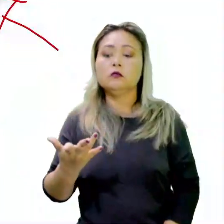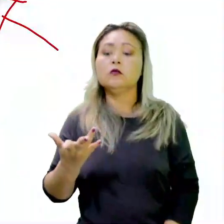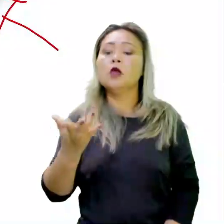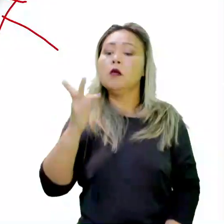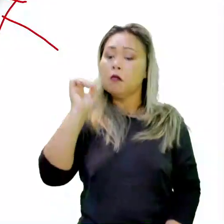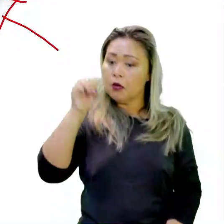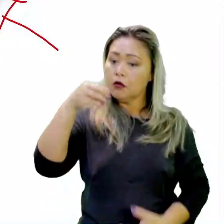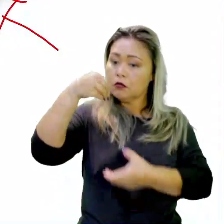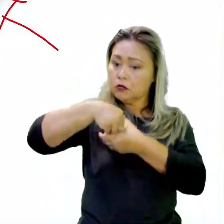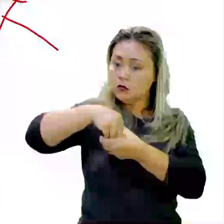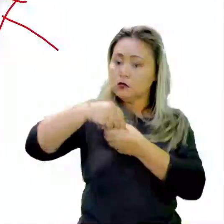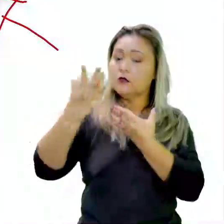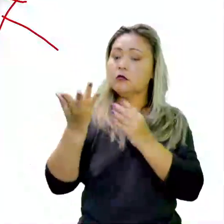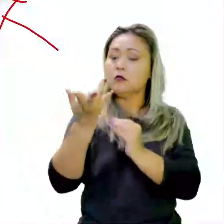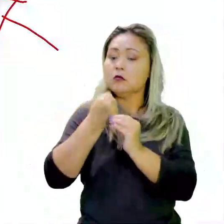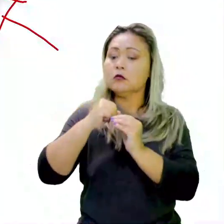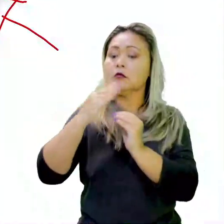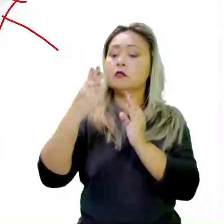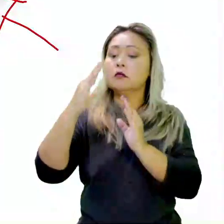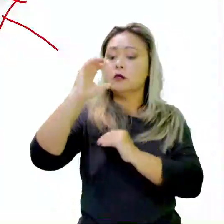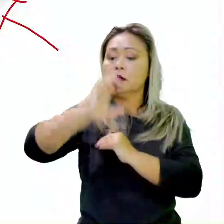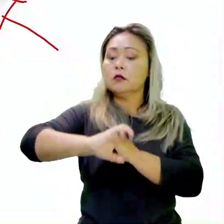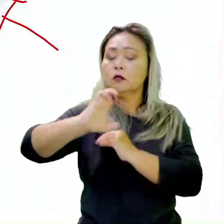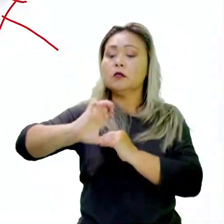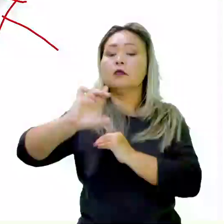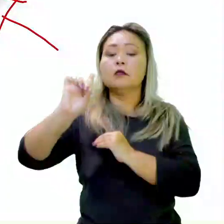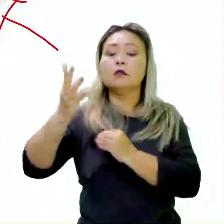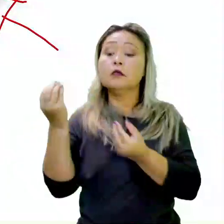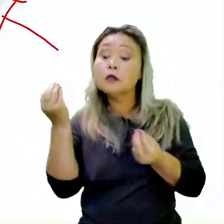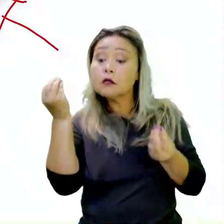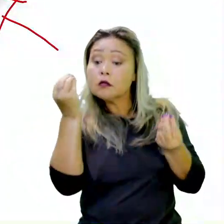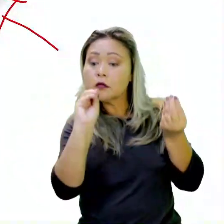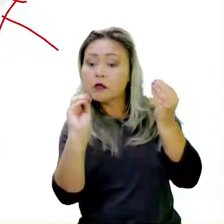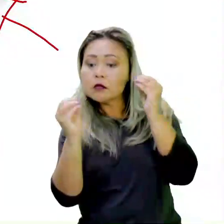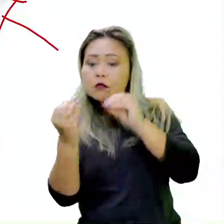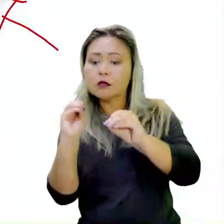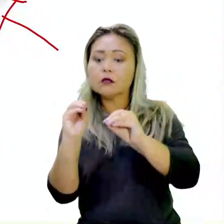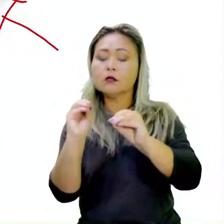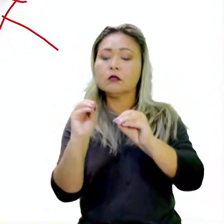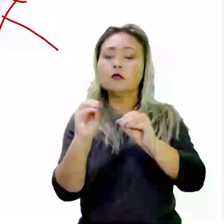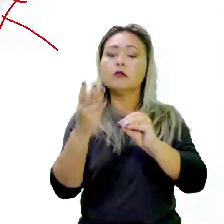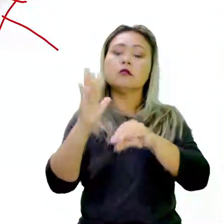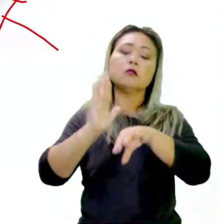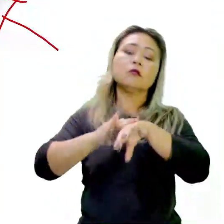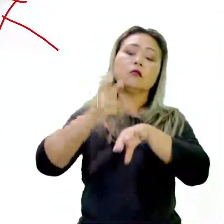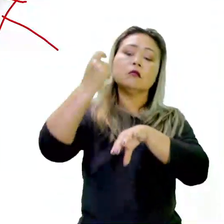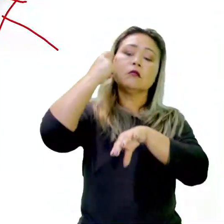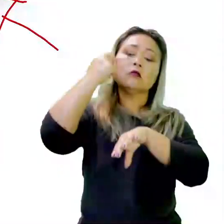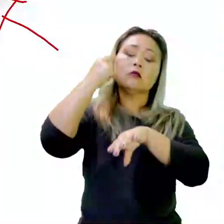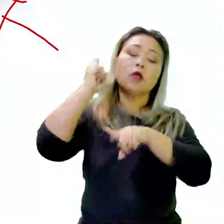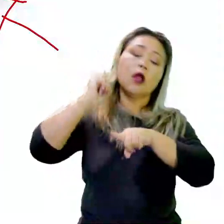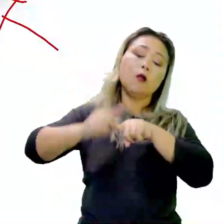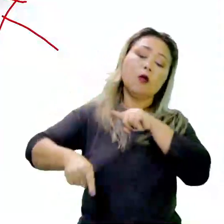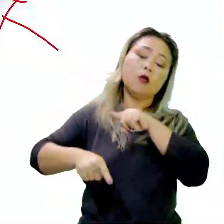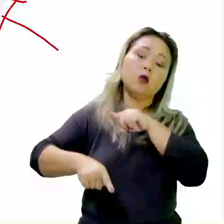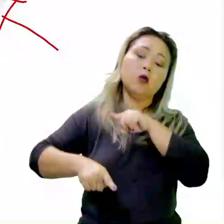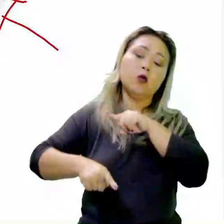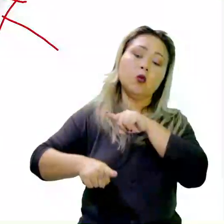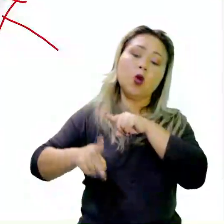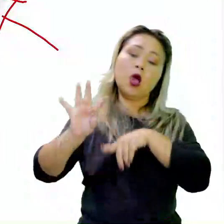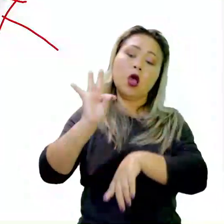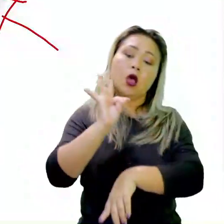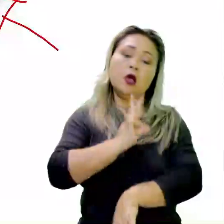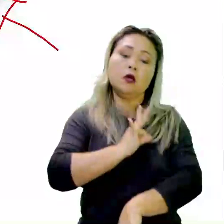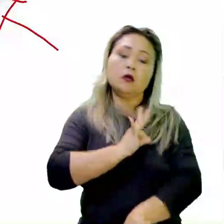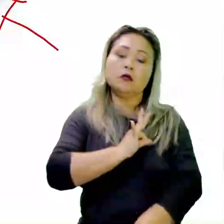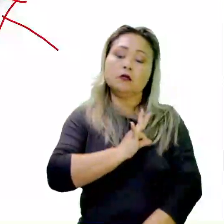artes cristãs, eles procuravam colocar as ideias que eram proibidas, né? As